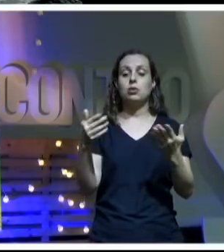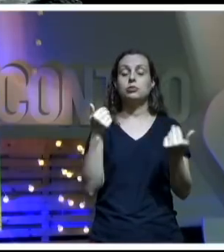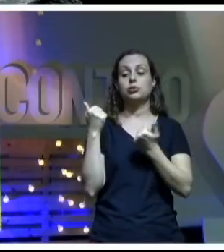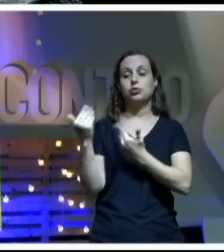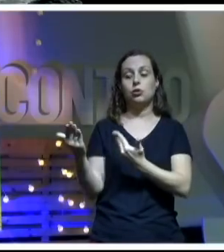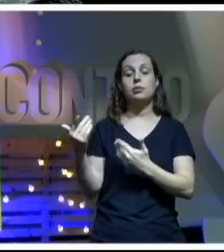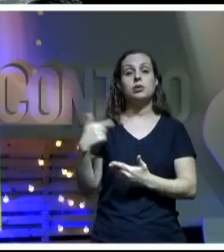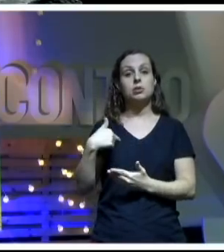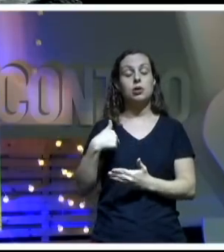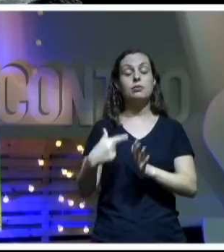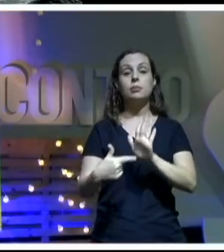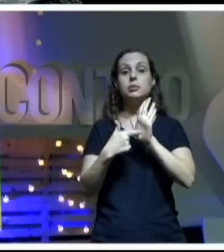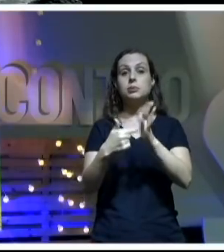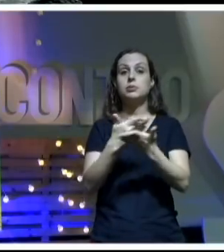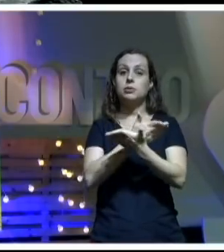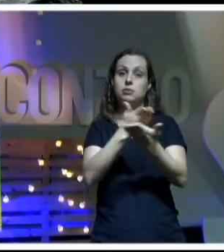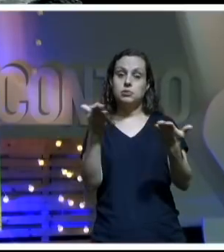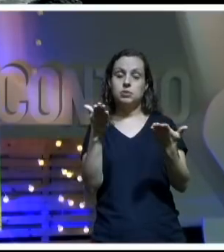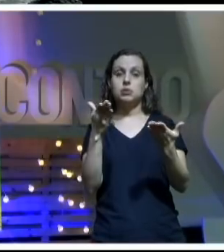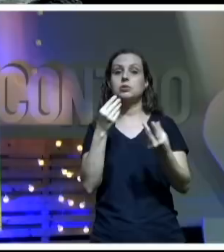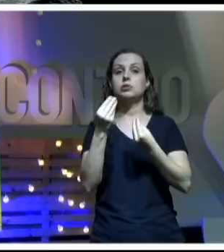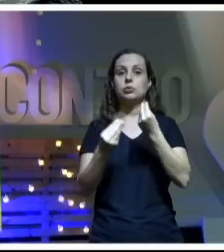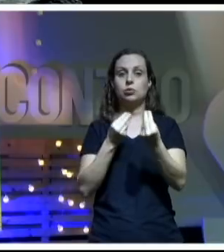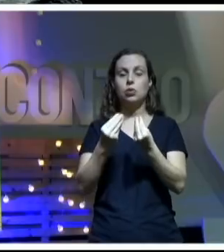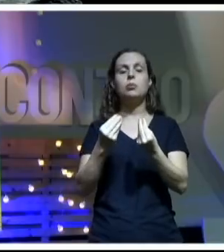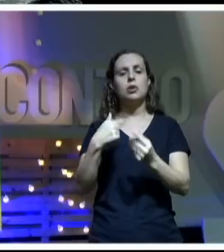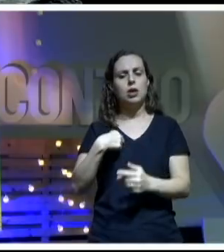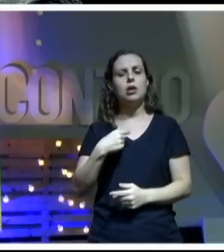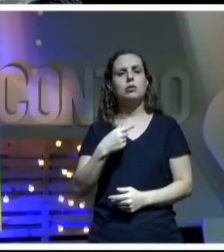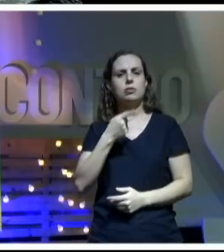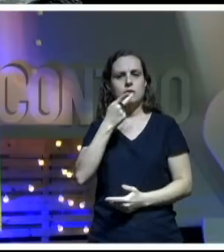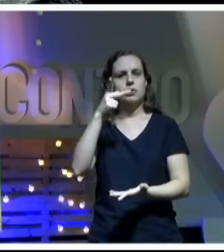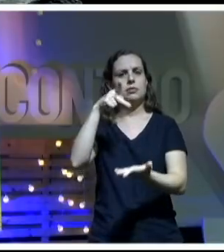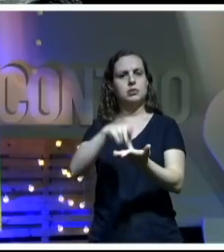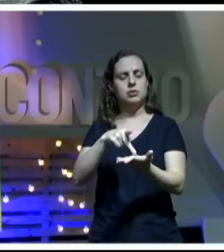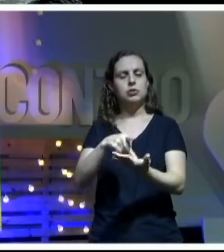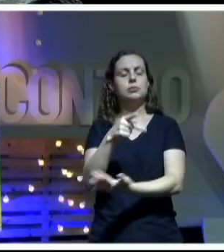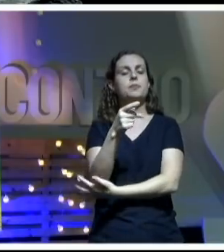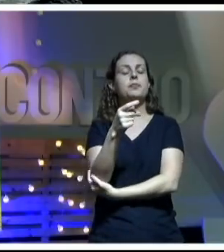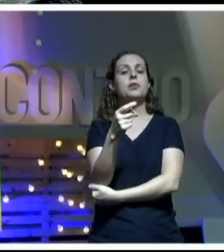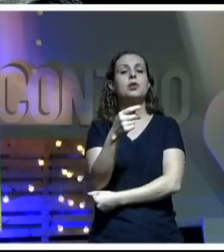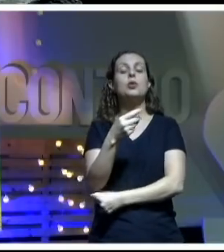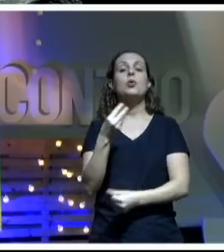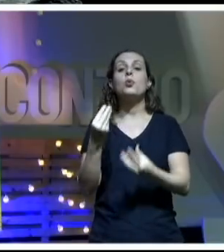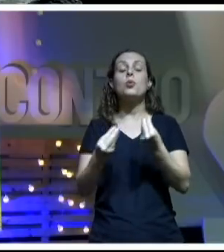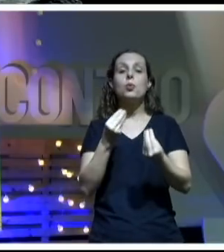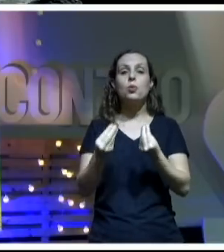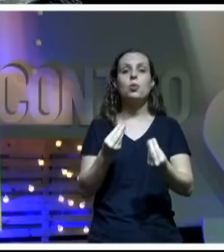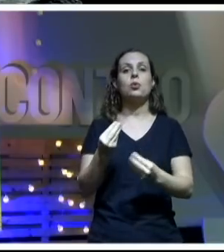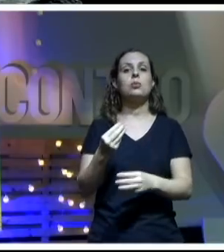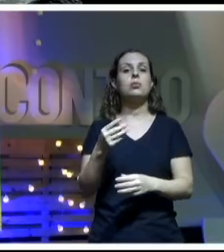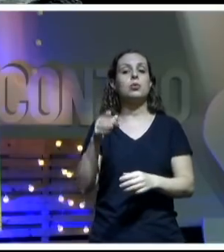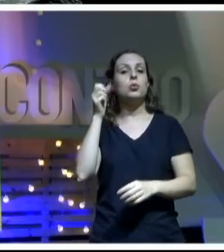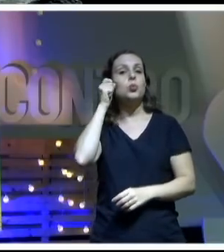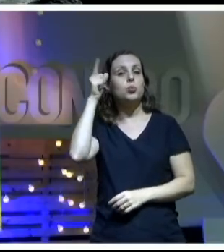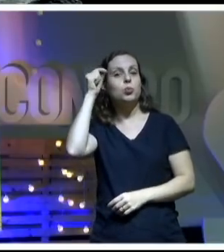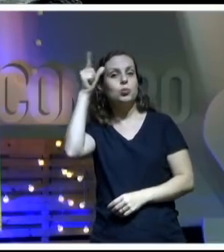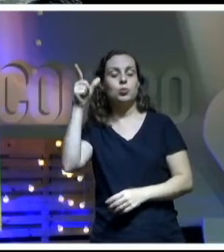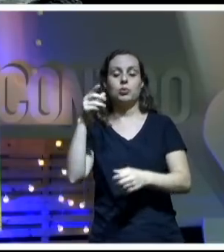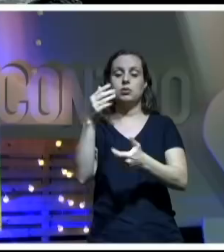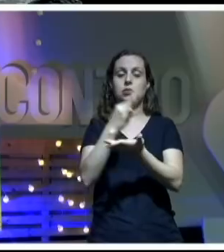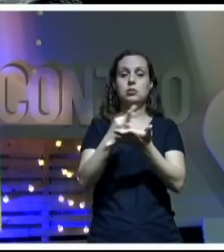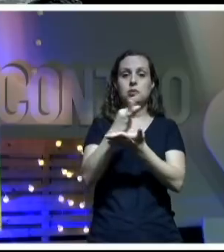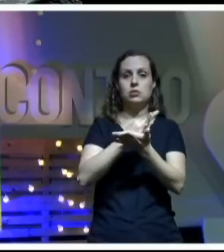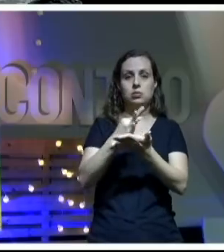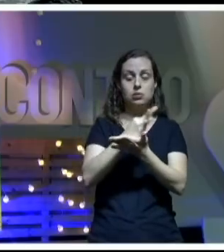eu vou defender a velha guarda eu vou defender a recuperação da identidade dessa cultura teológica que o